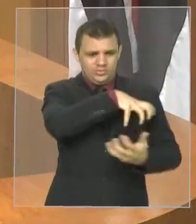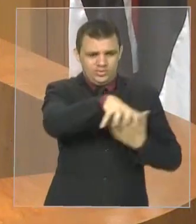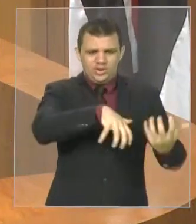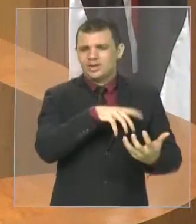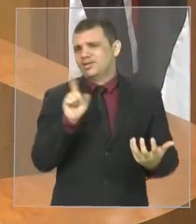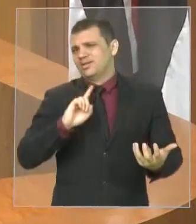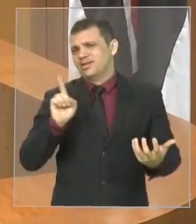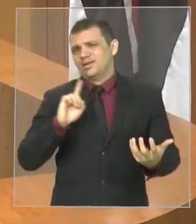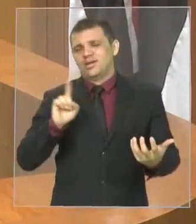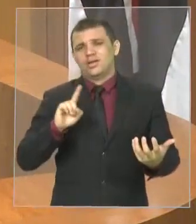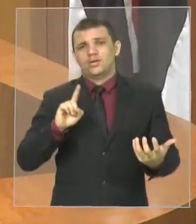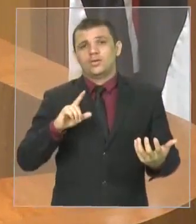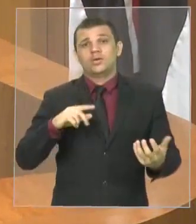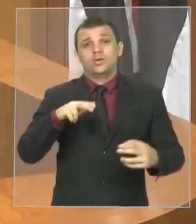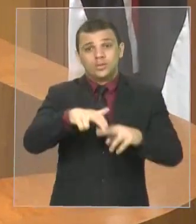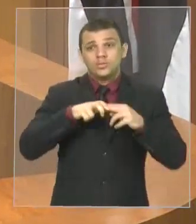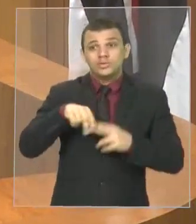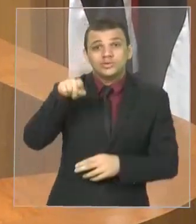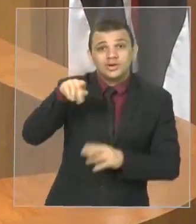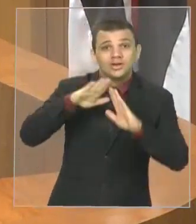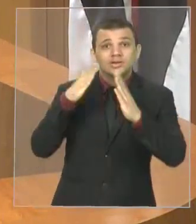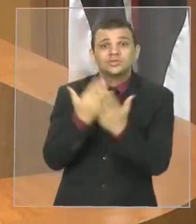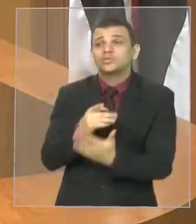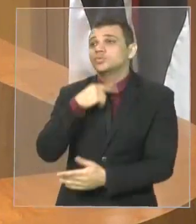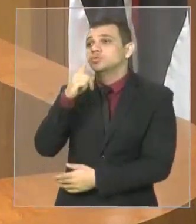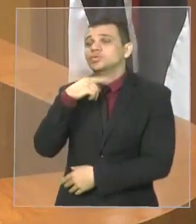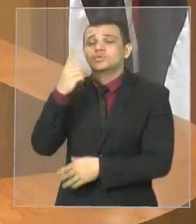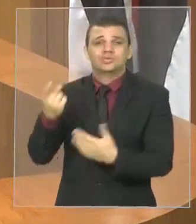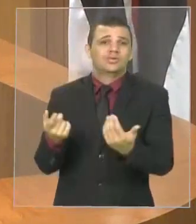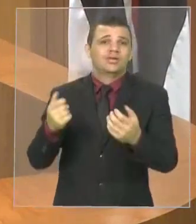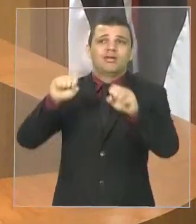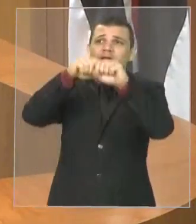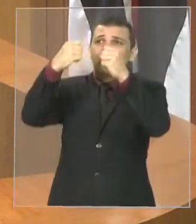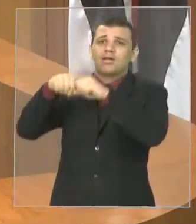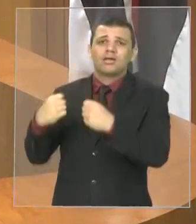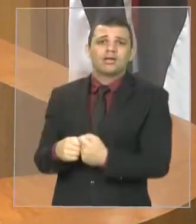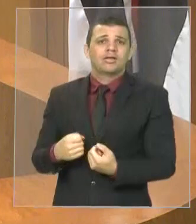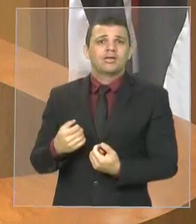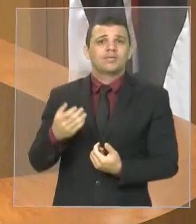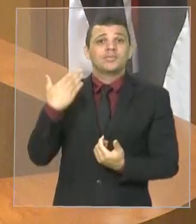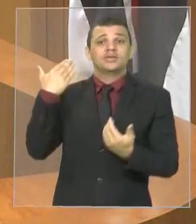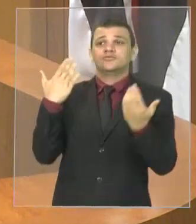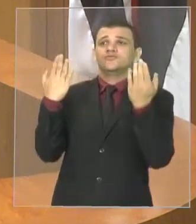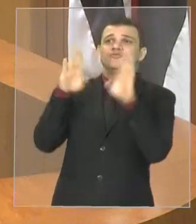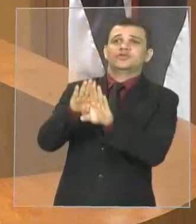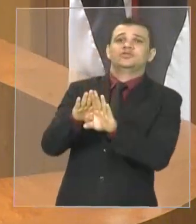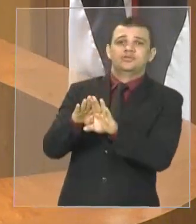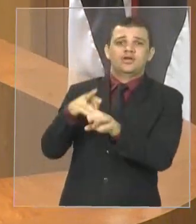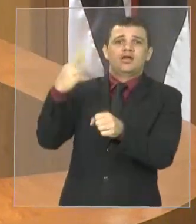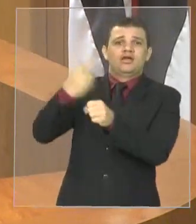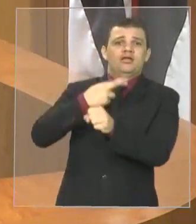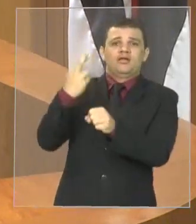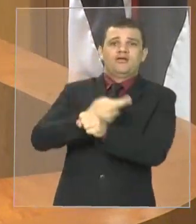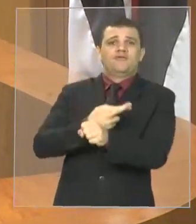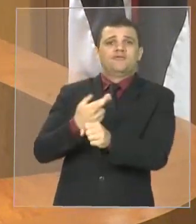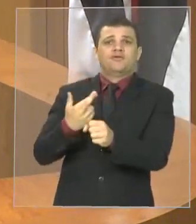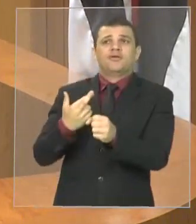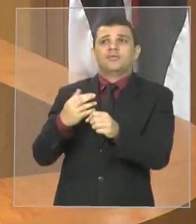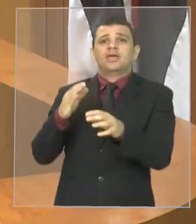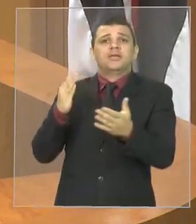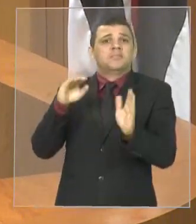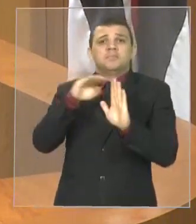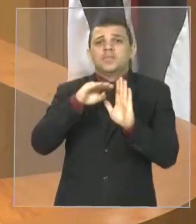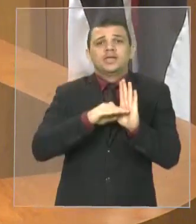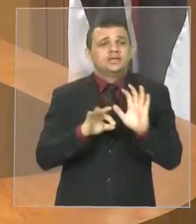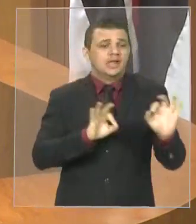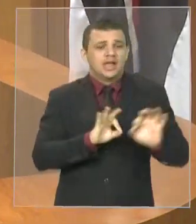porque não foram reabertas, porque fecharam para reformas, sem nenhum planejamento, no meio do ano letivo. E o